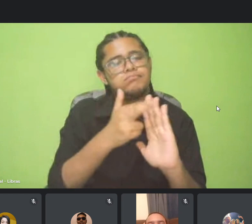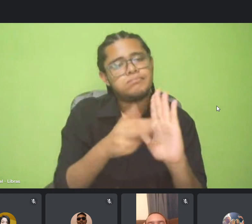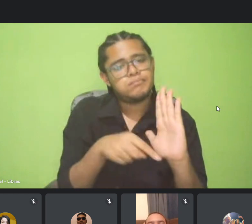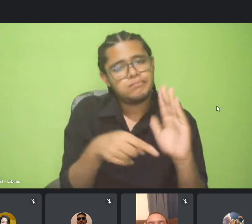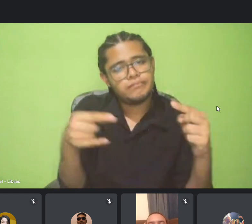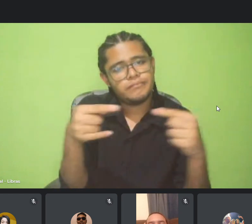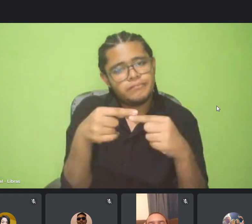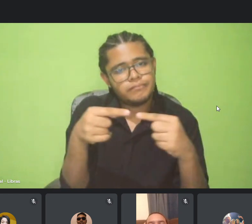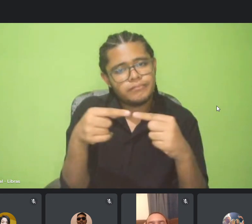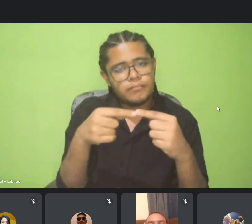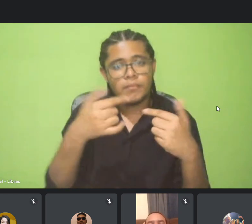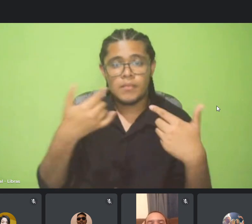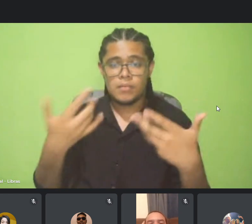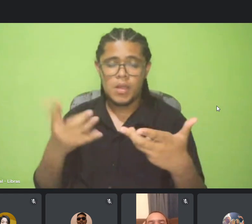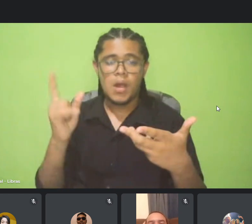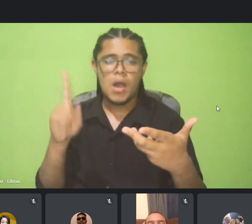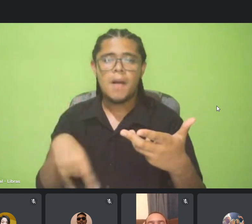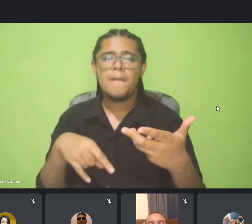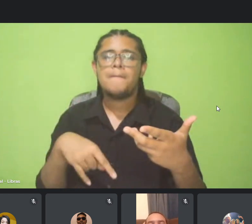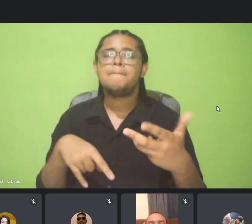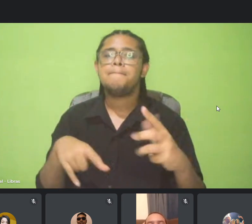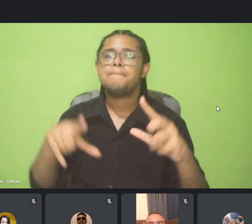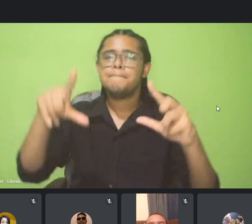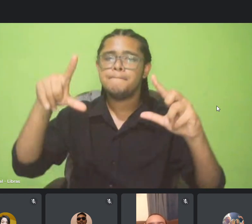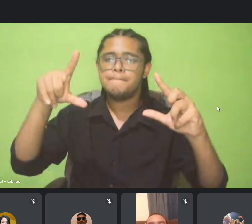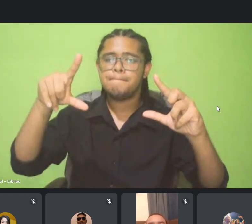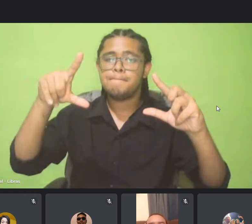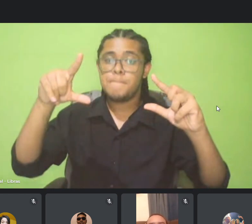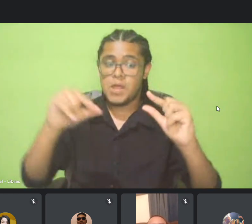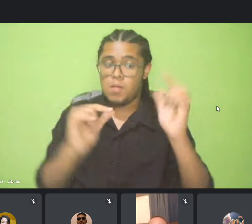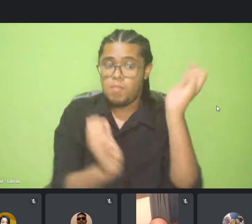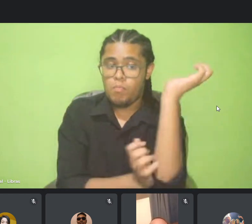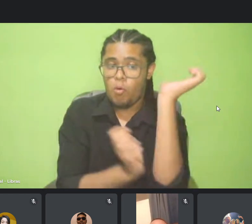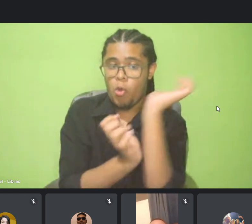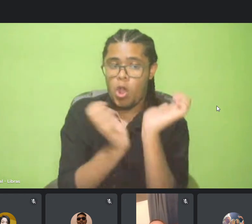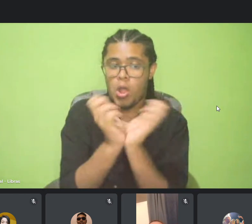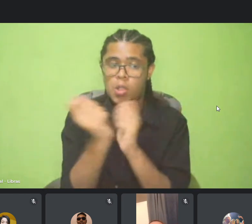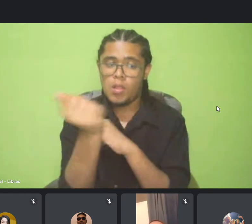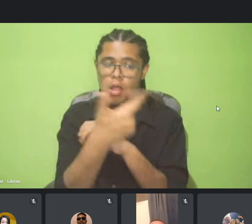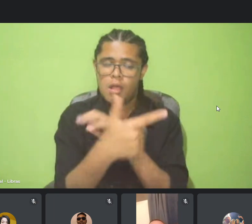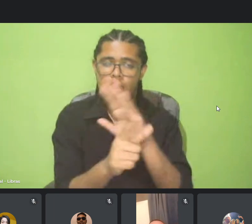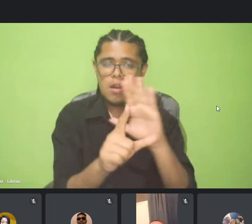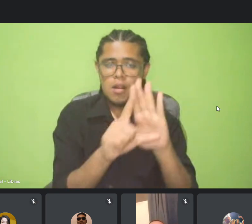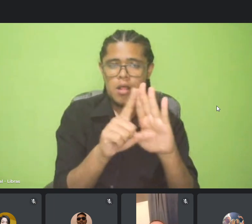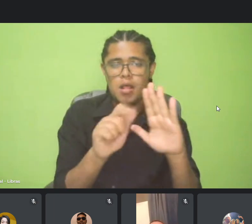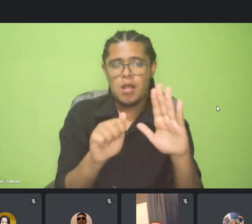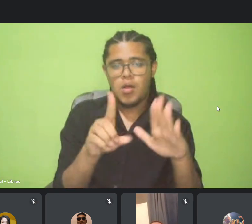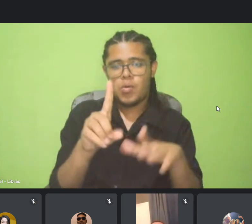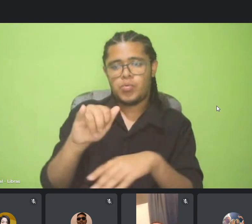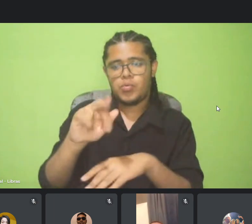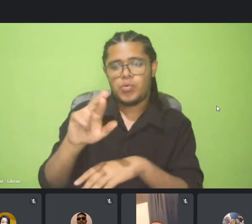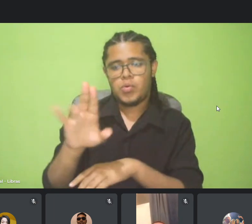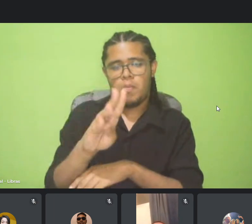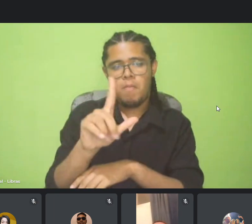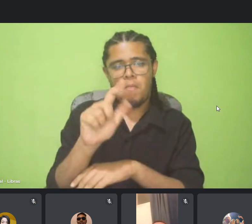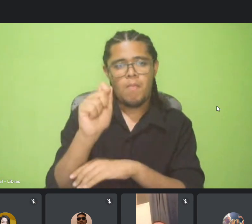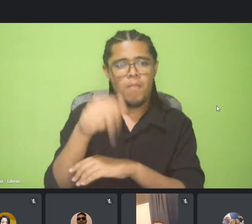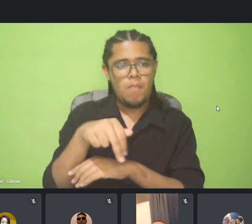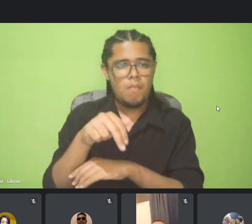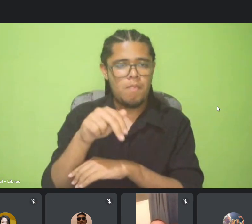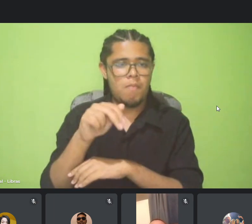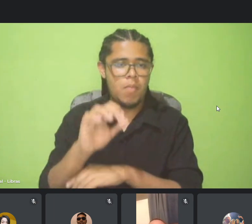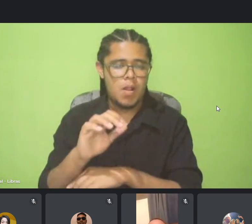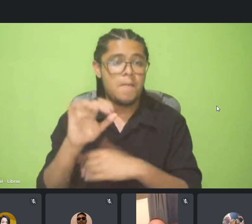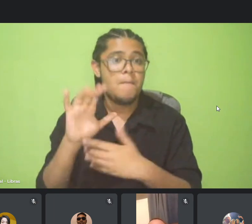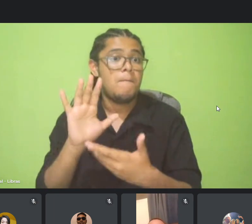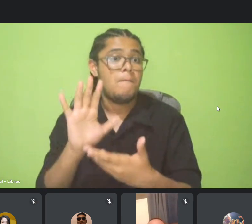burocrática do que a Aldi Blanc, mas como gestores públicos, gestoras públicas, a gente é amarrada ainda em questões que são obrigatórias, mas, por